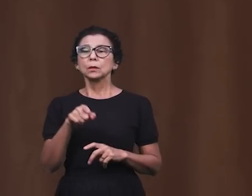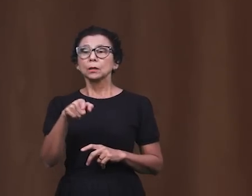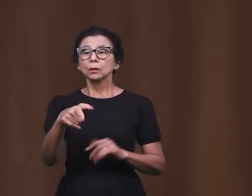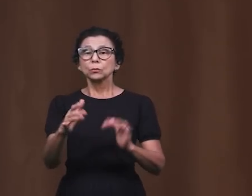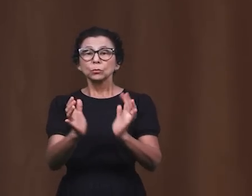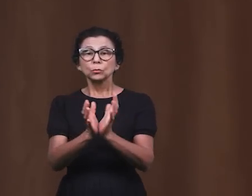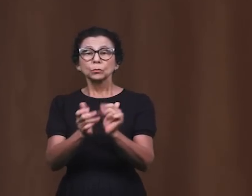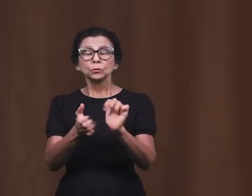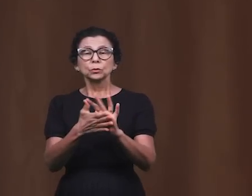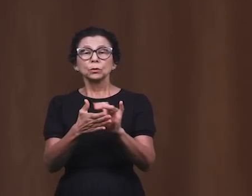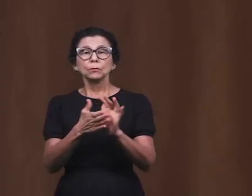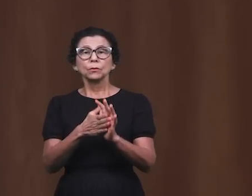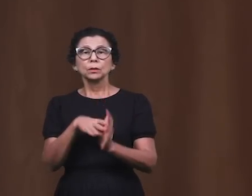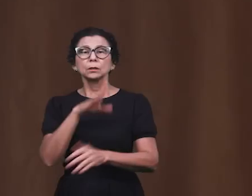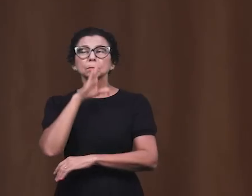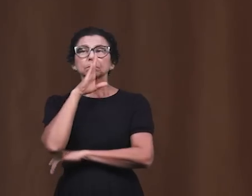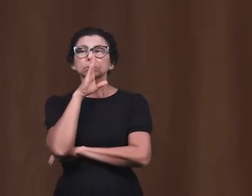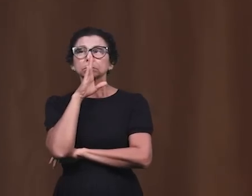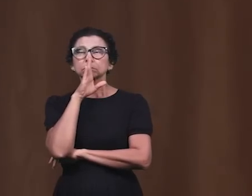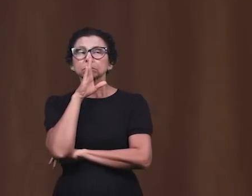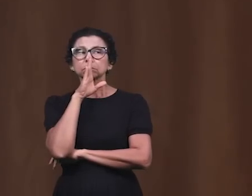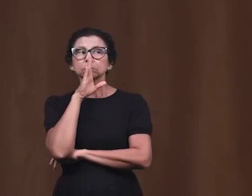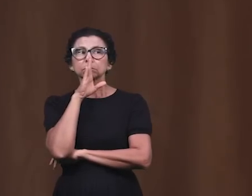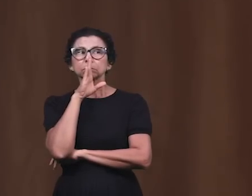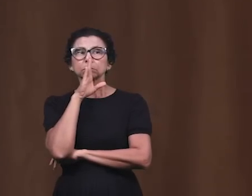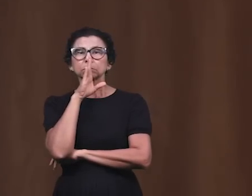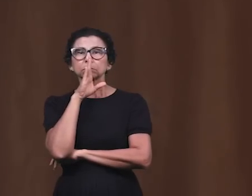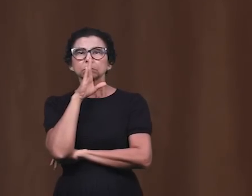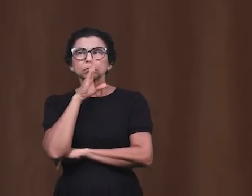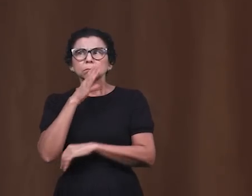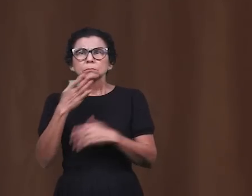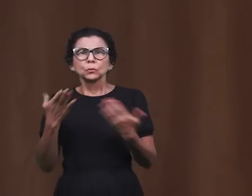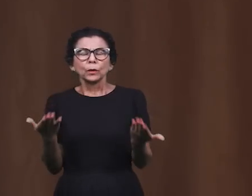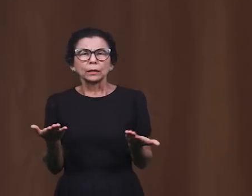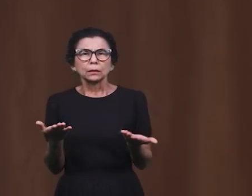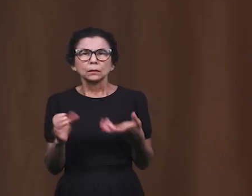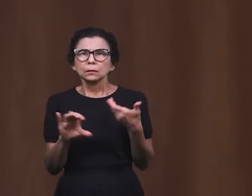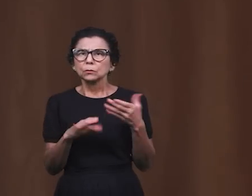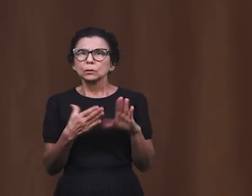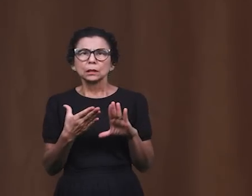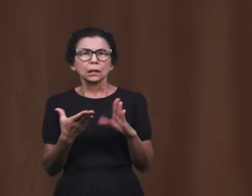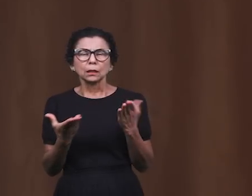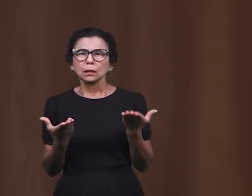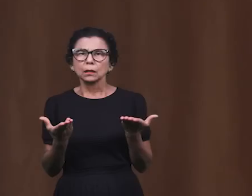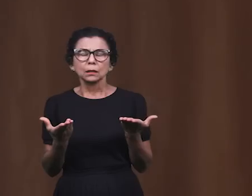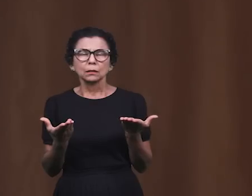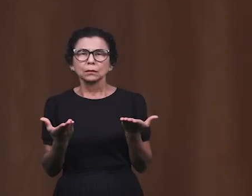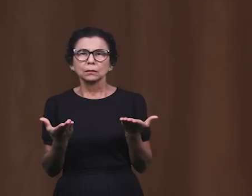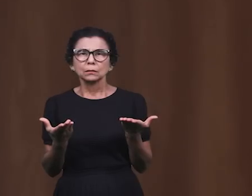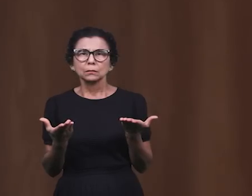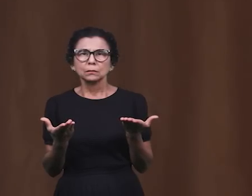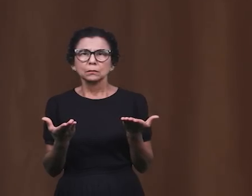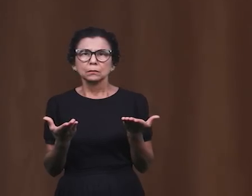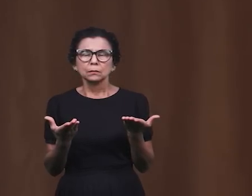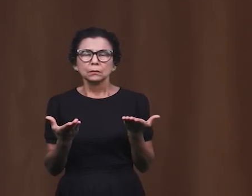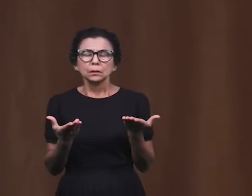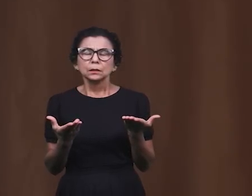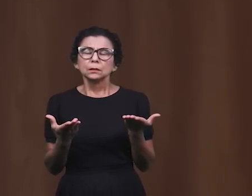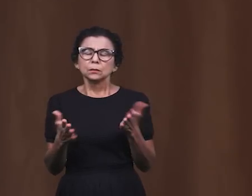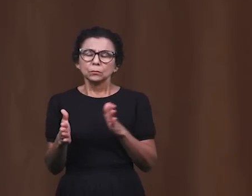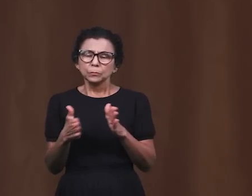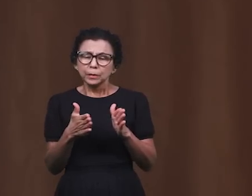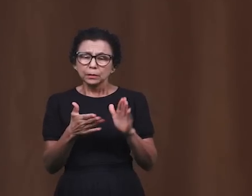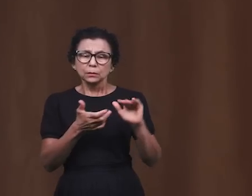vezes eles não cantam, e é do grupo. Aí você fica, não só o grupo, mas a igreja em si, né? Então, quando você tem aquele período de